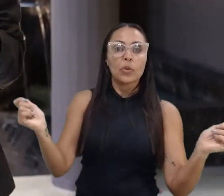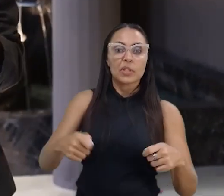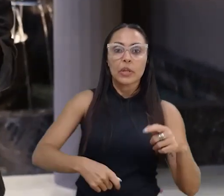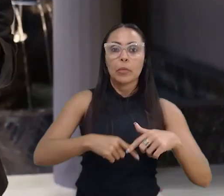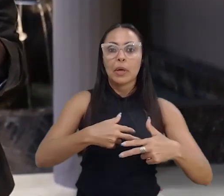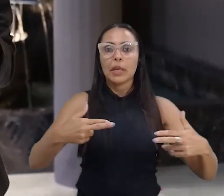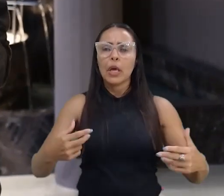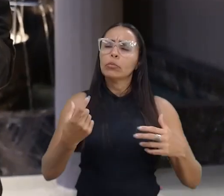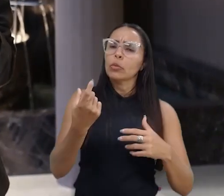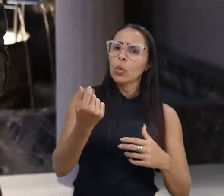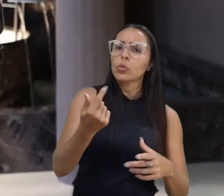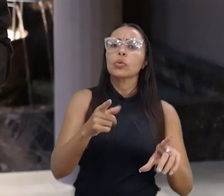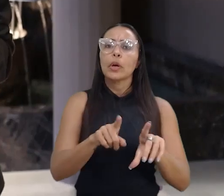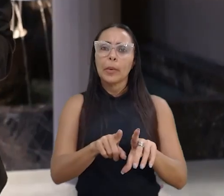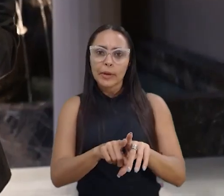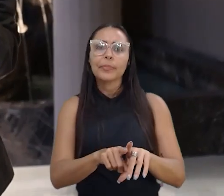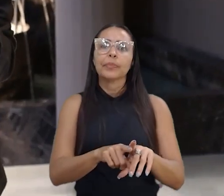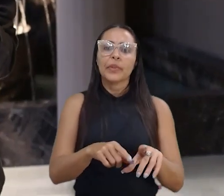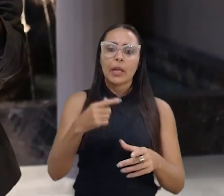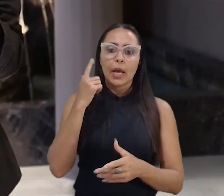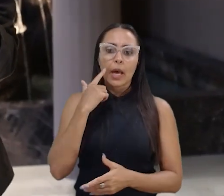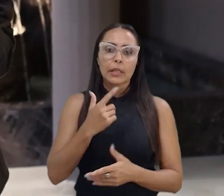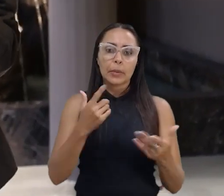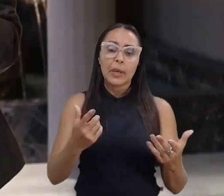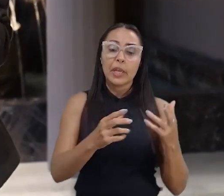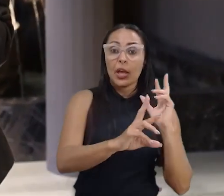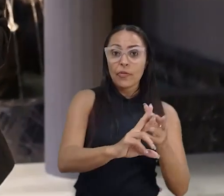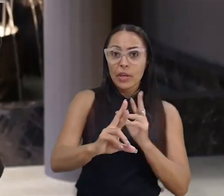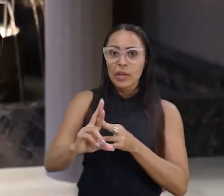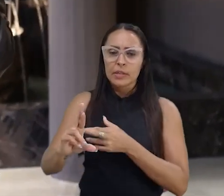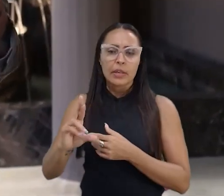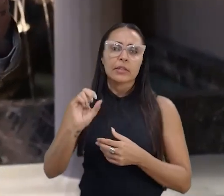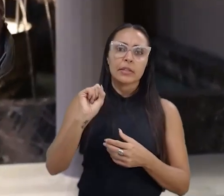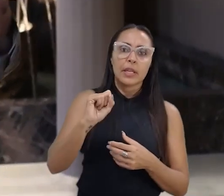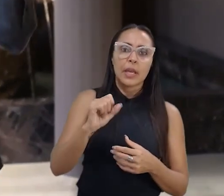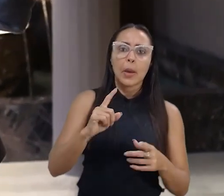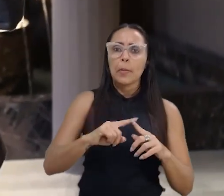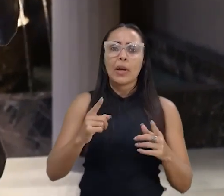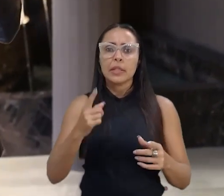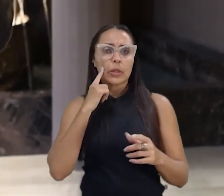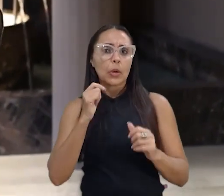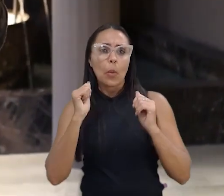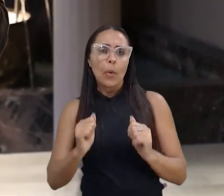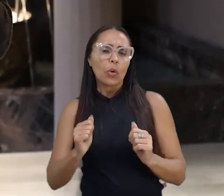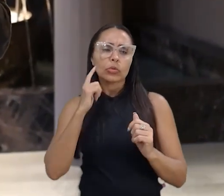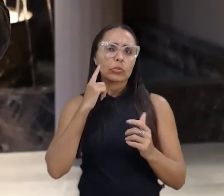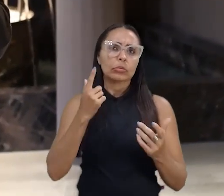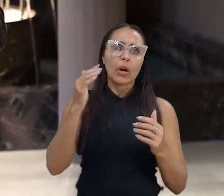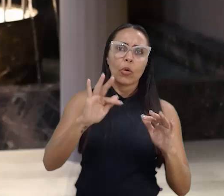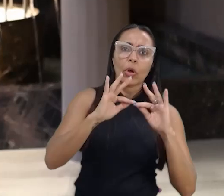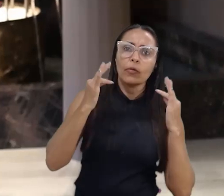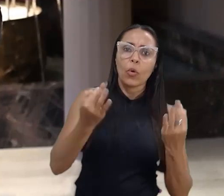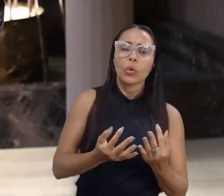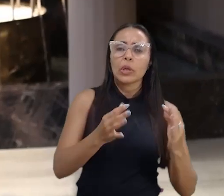atentar aos custos também, porque tendência é colocar referências, mas até que ponto a gente coloca uma referência de fórum, uma referência que